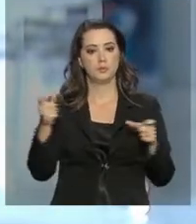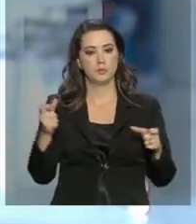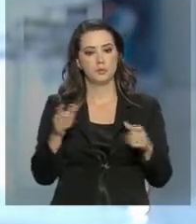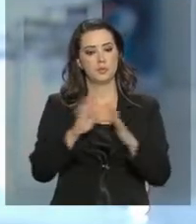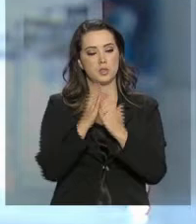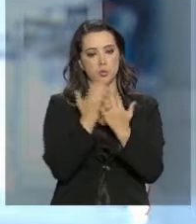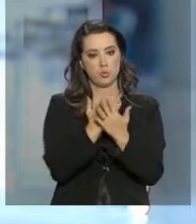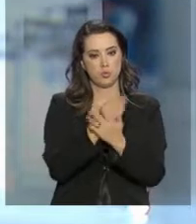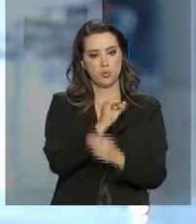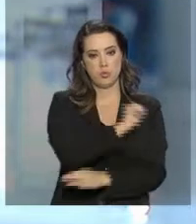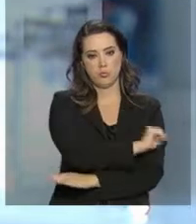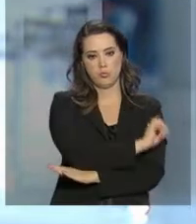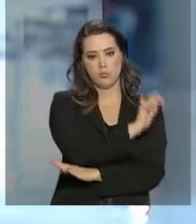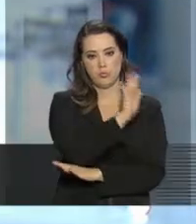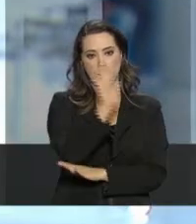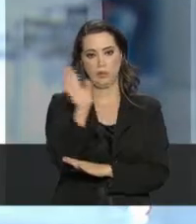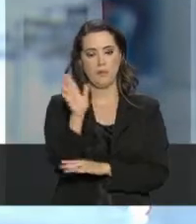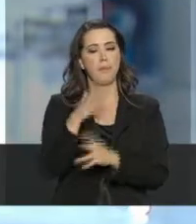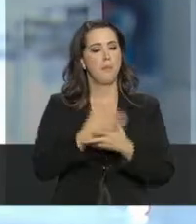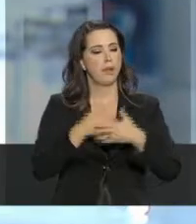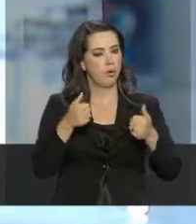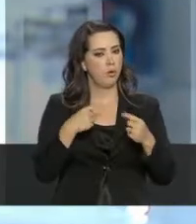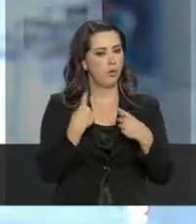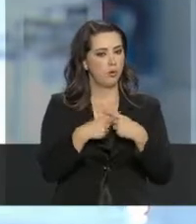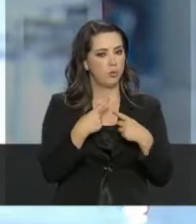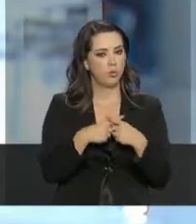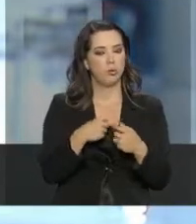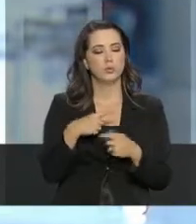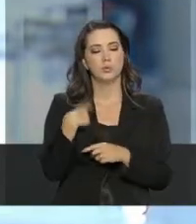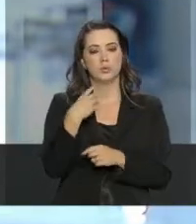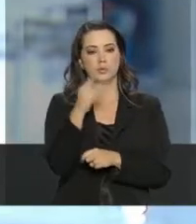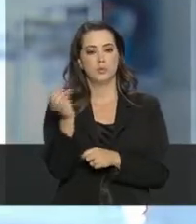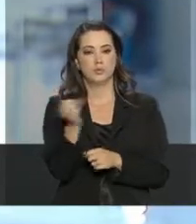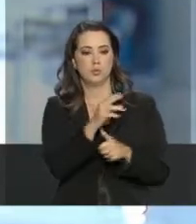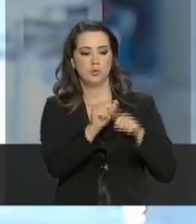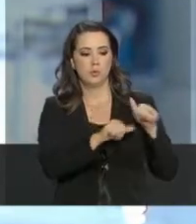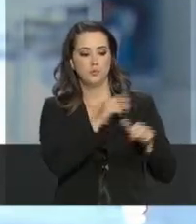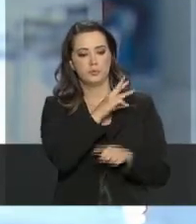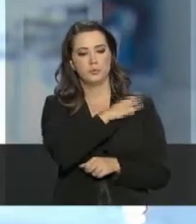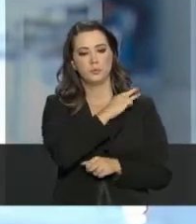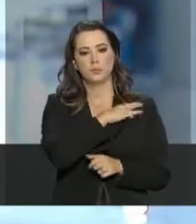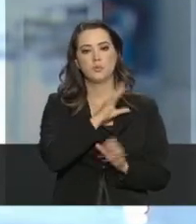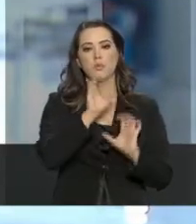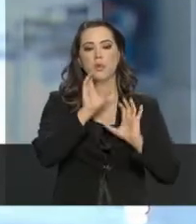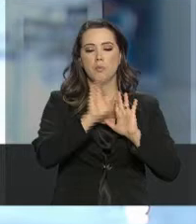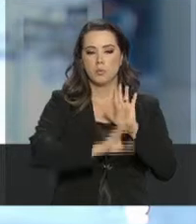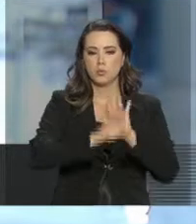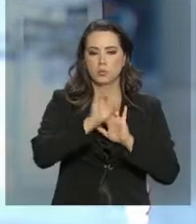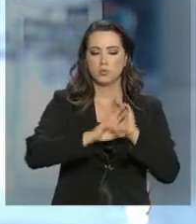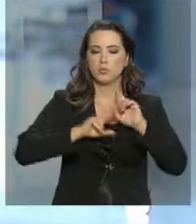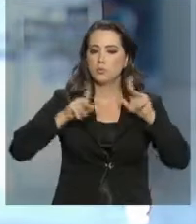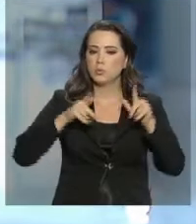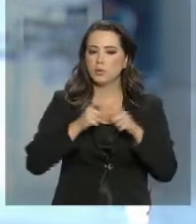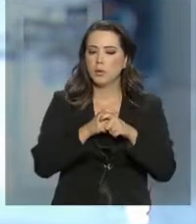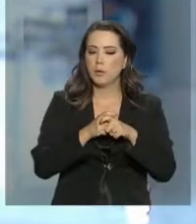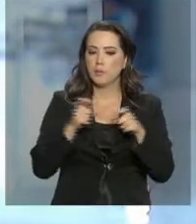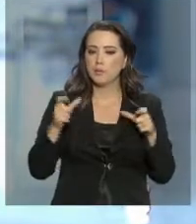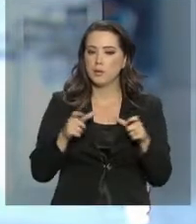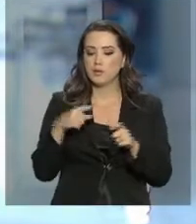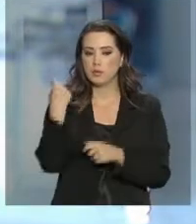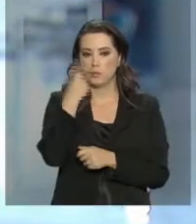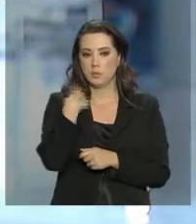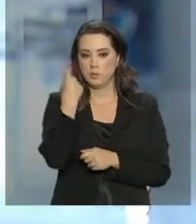com a reforma do ensino médio que também tem entre as medidas a flexibilização do currículo ea ampliação da carga horária